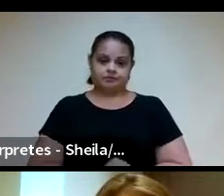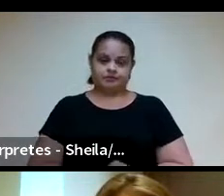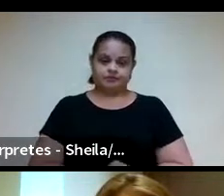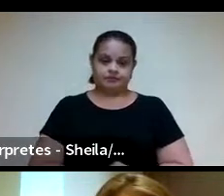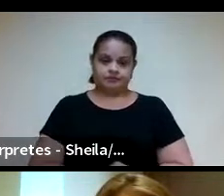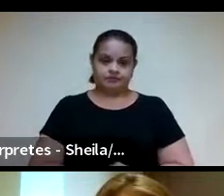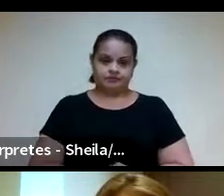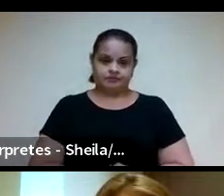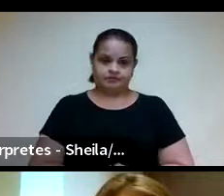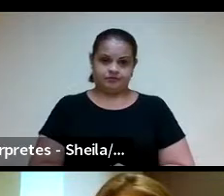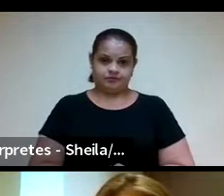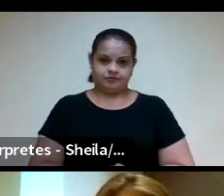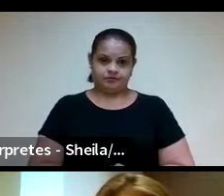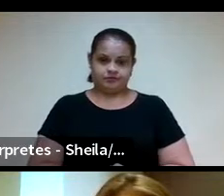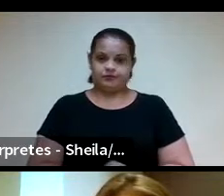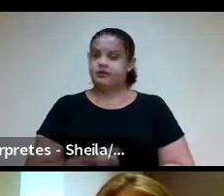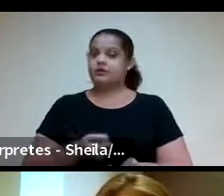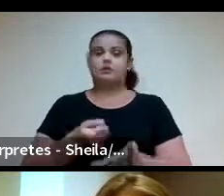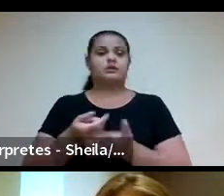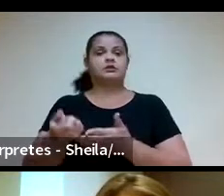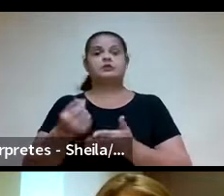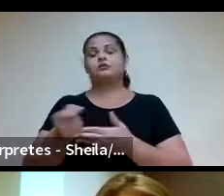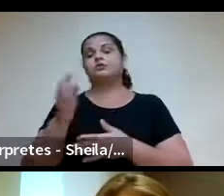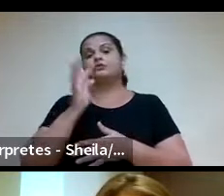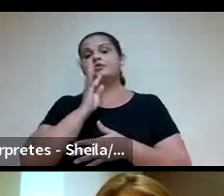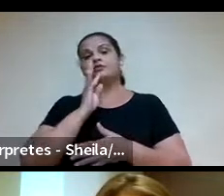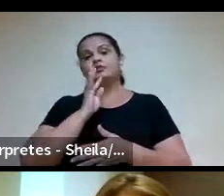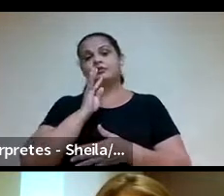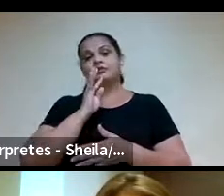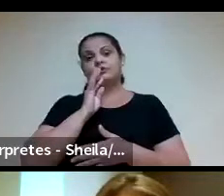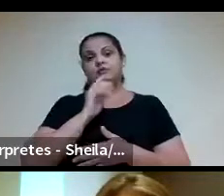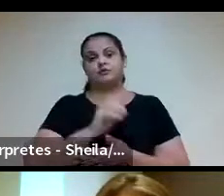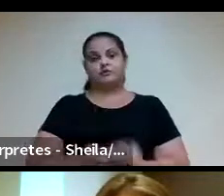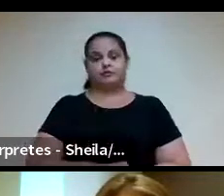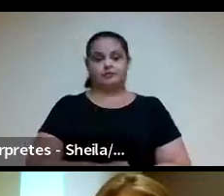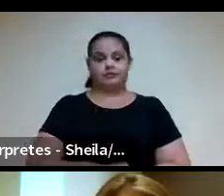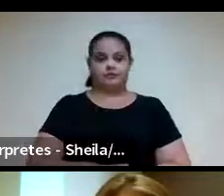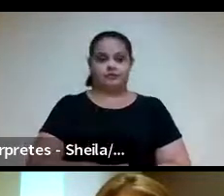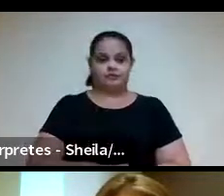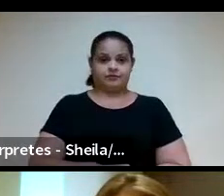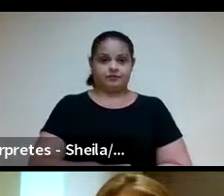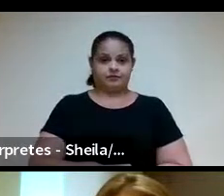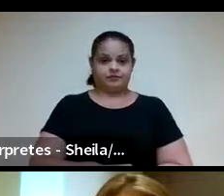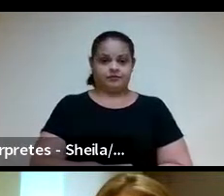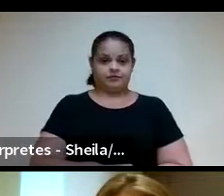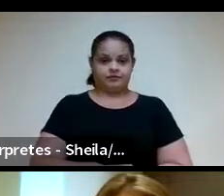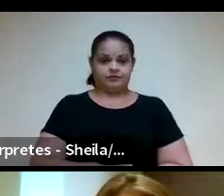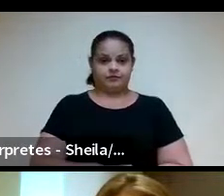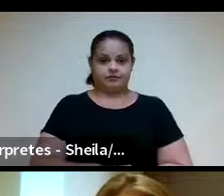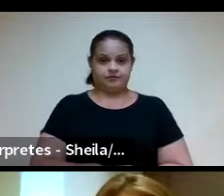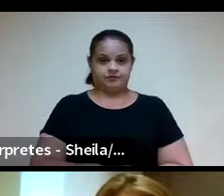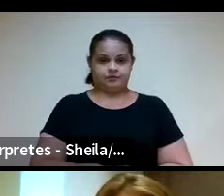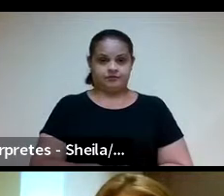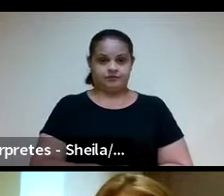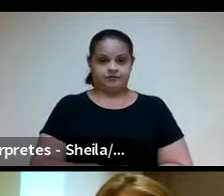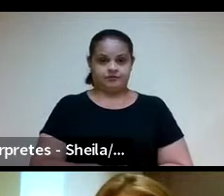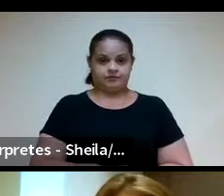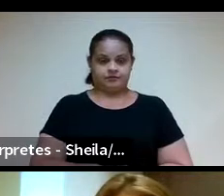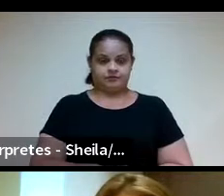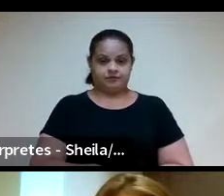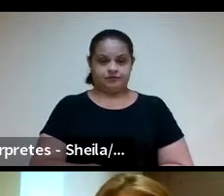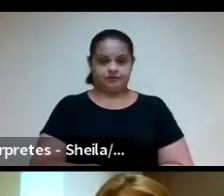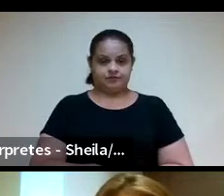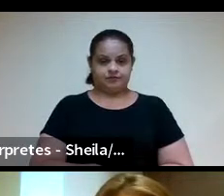não seja conhecido. E aí se encerre neste ponto. Eu não sei se a